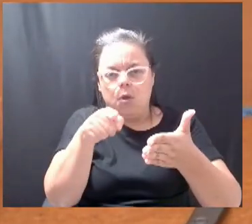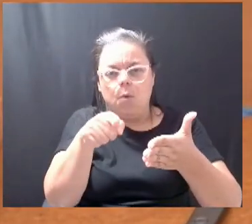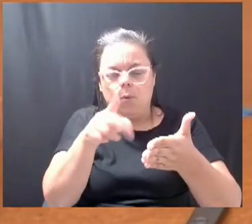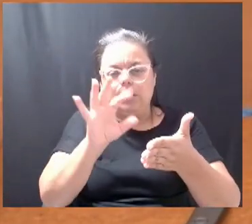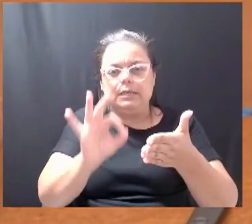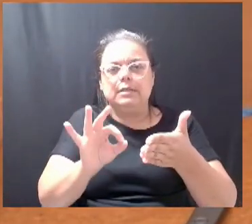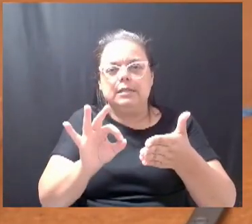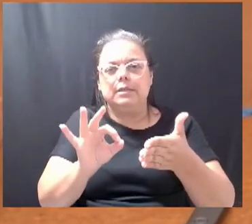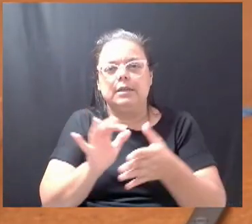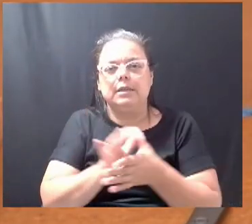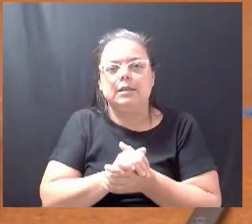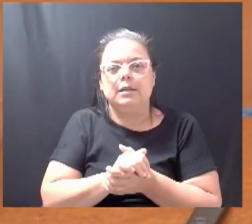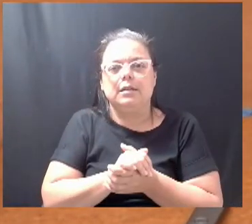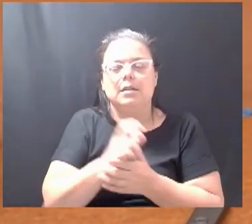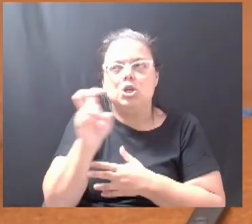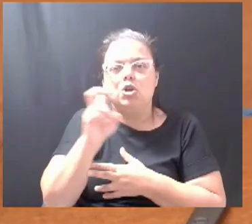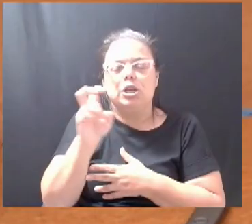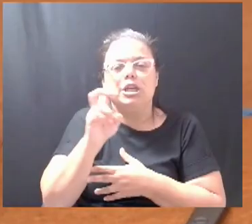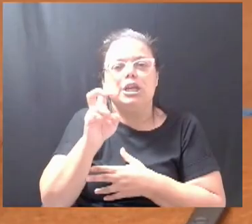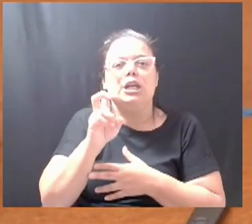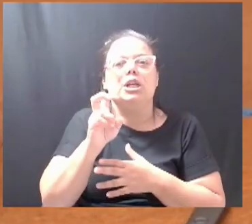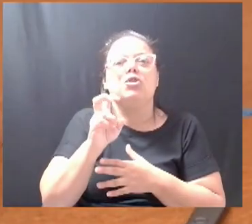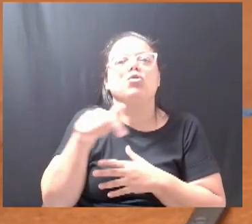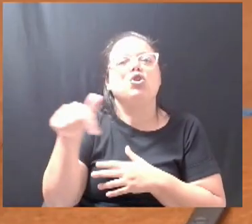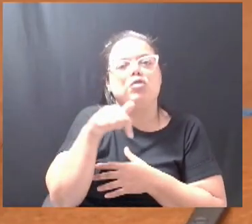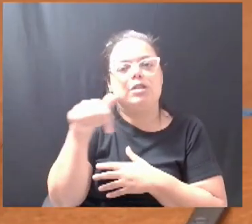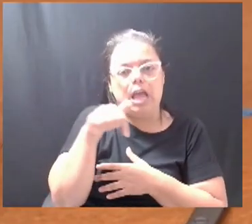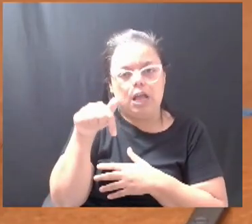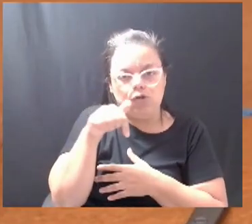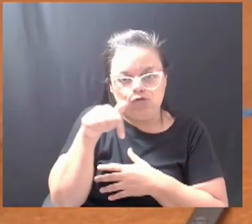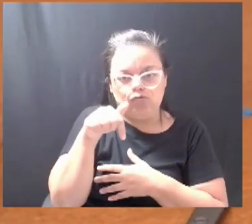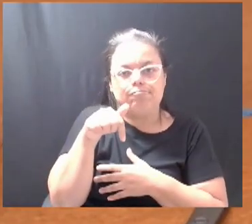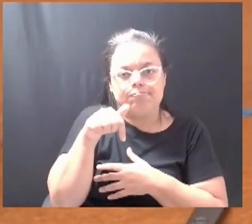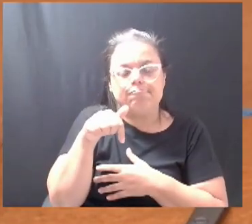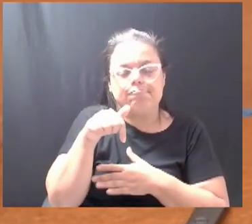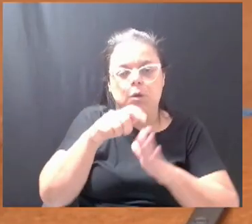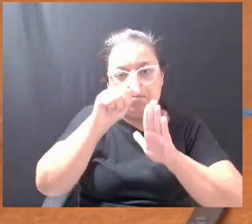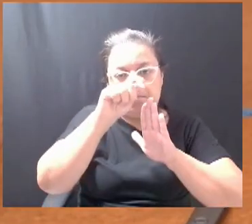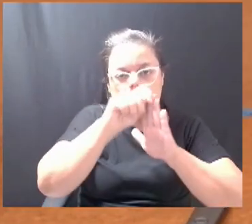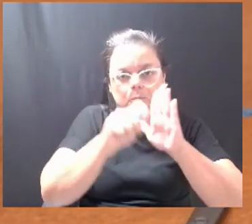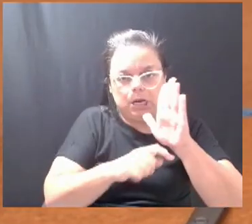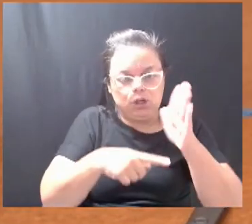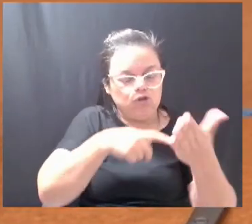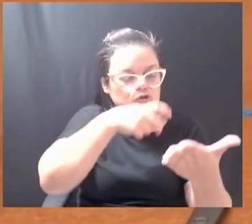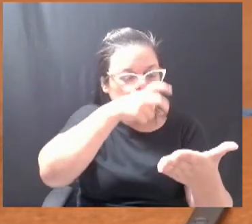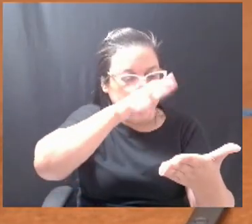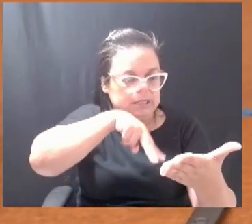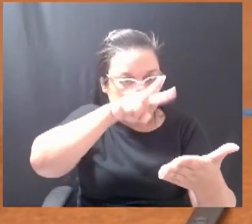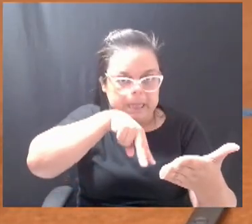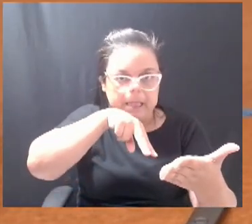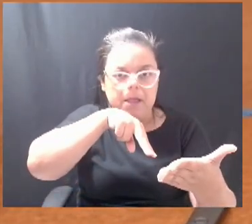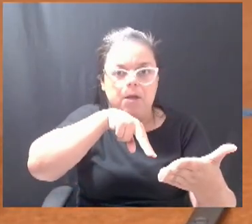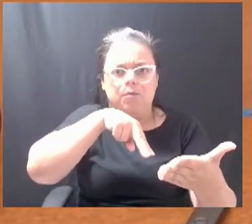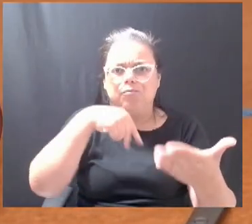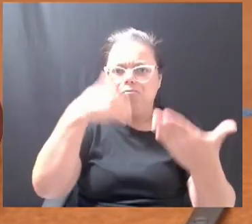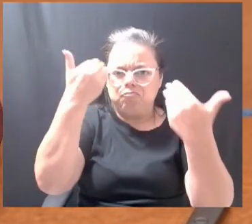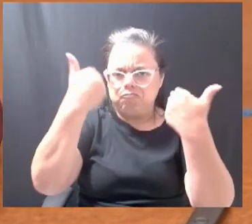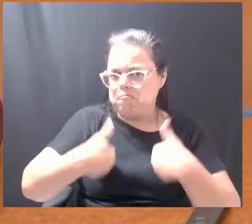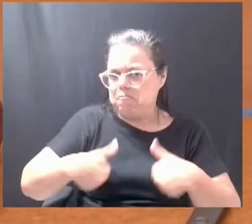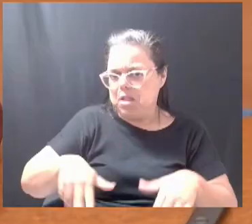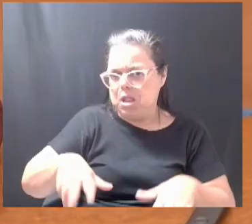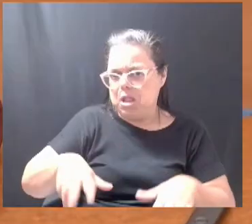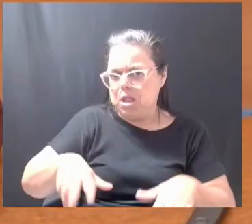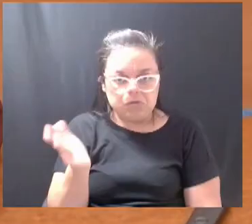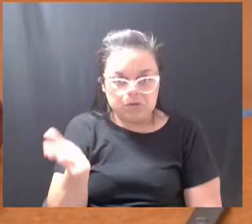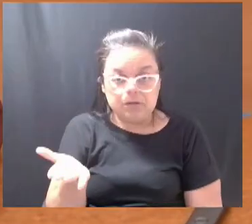5º, 7º, 9º, salvo engano. Você leu e que eu, particularmente, Luiz, eu